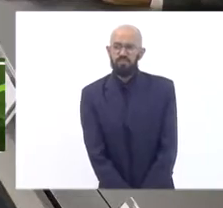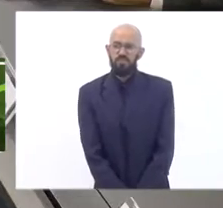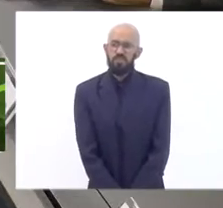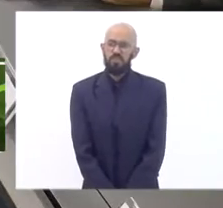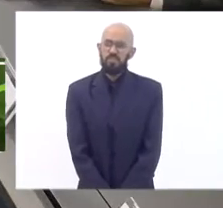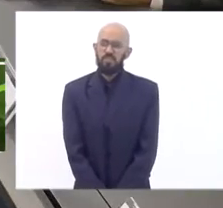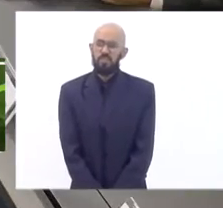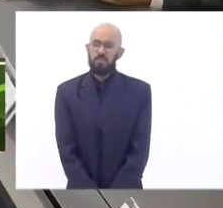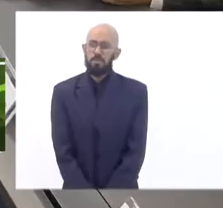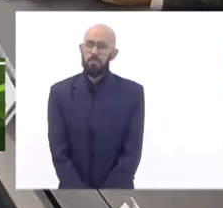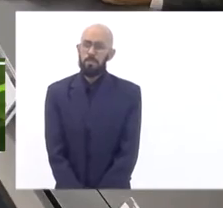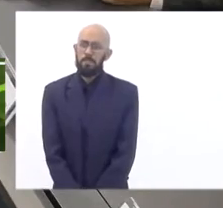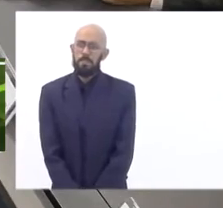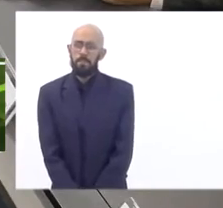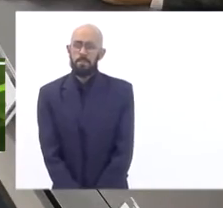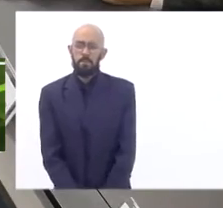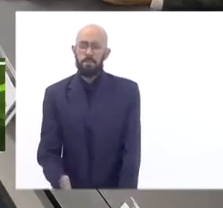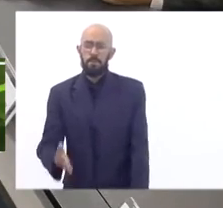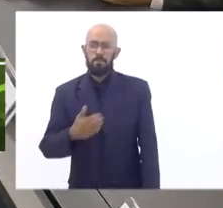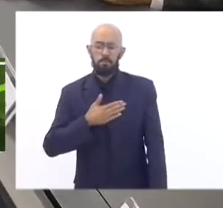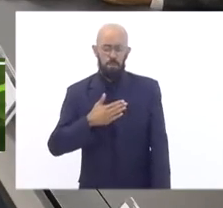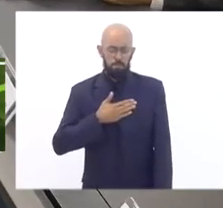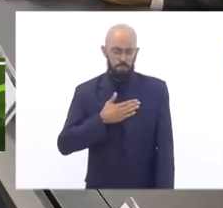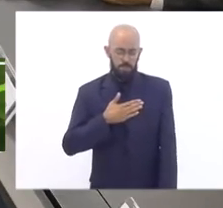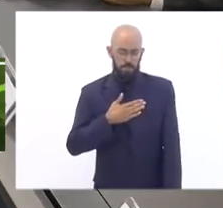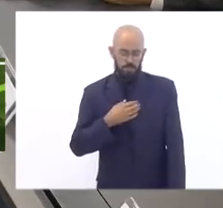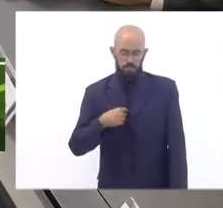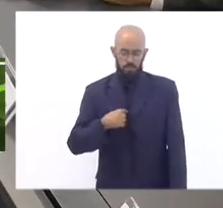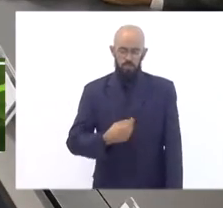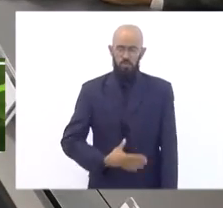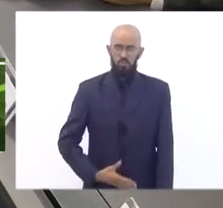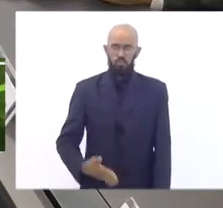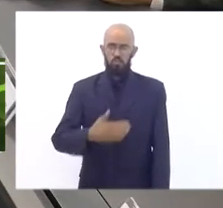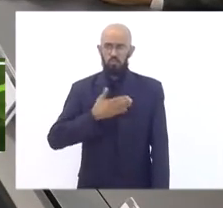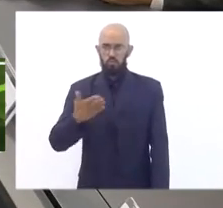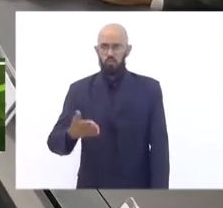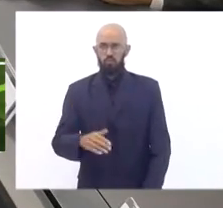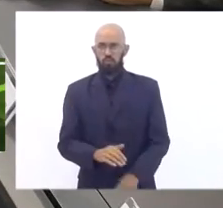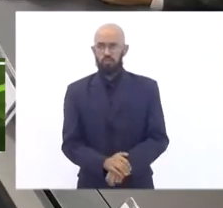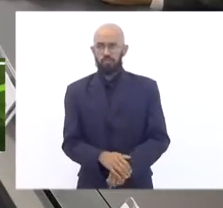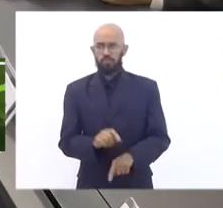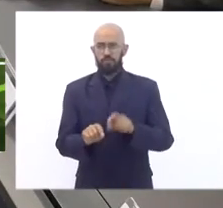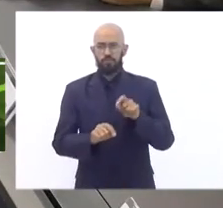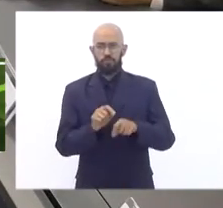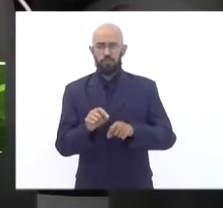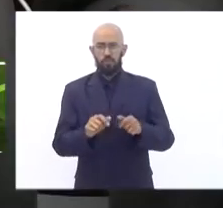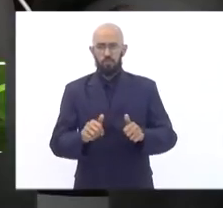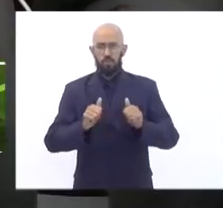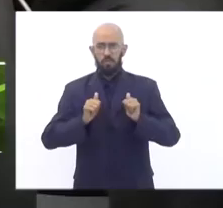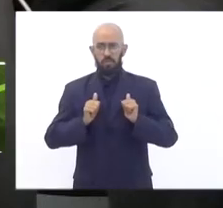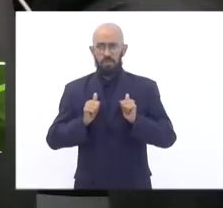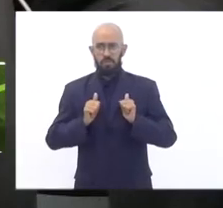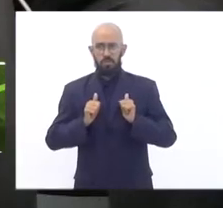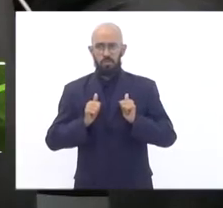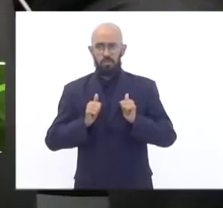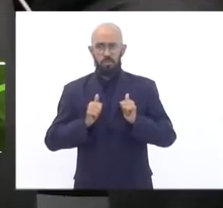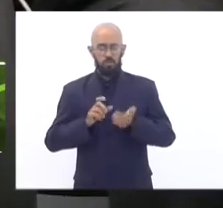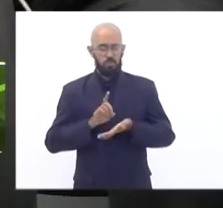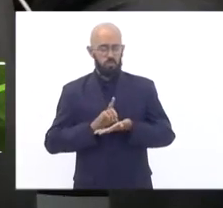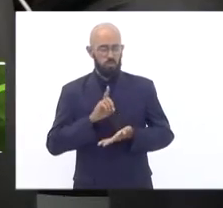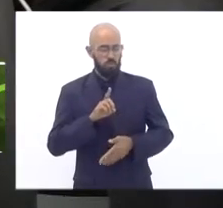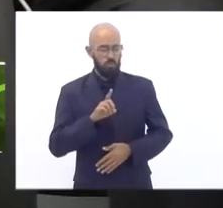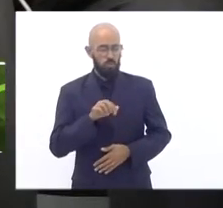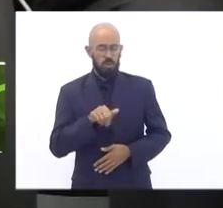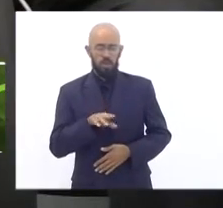já vou passar. Porque a mim me causa muito espanto o afastamento do doutor André dessa